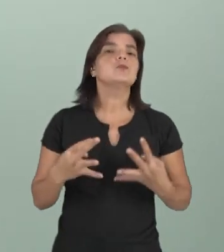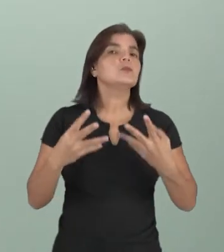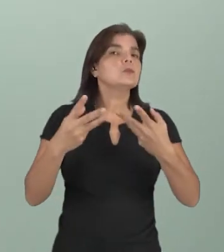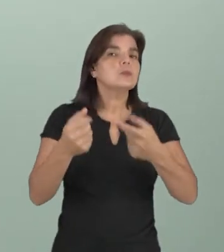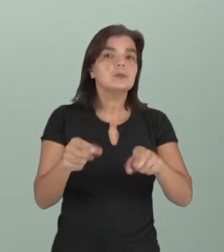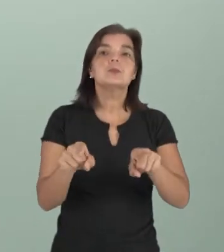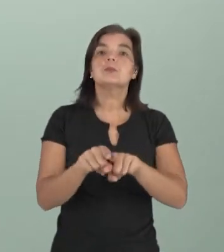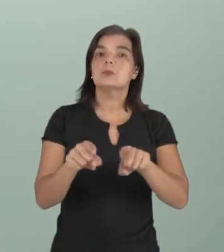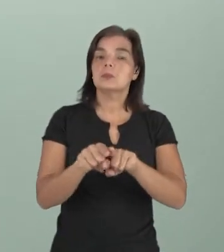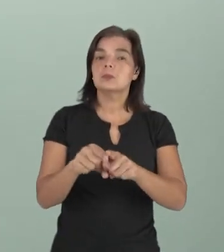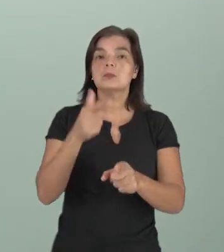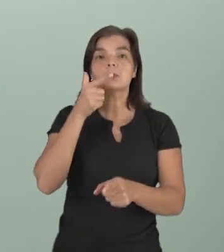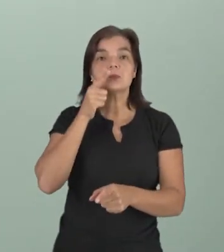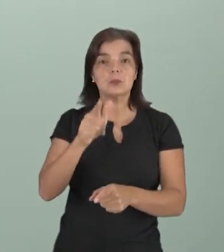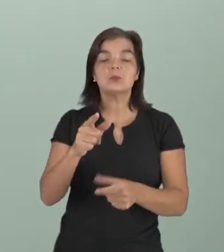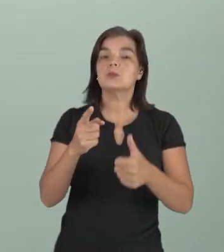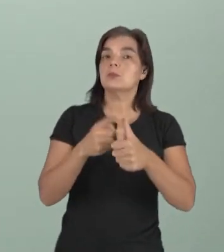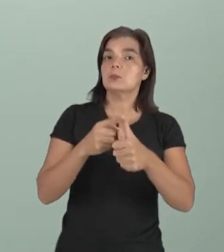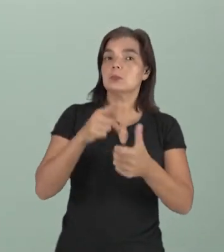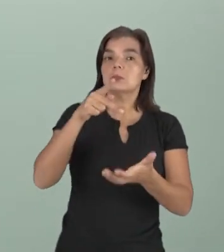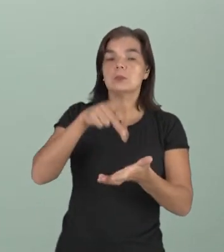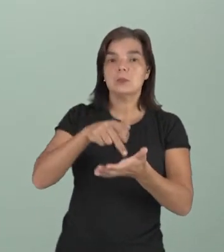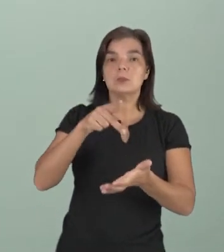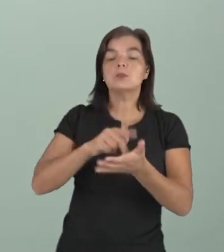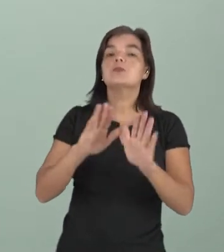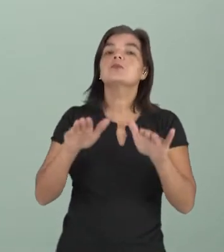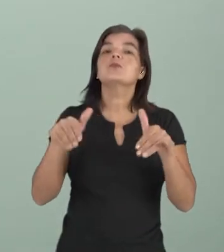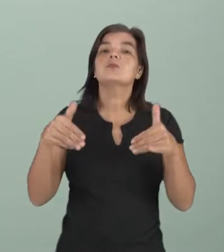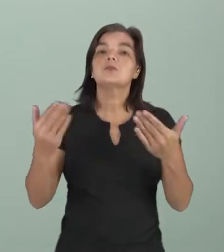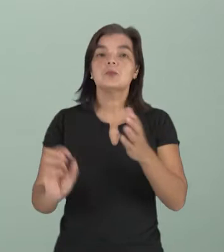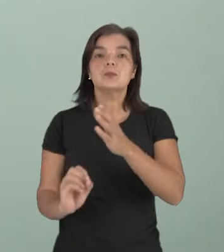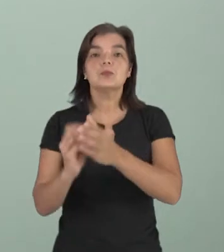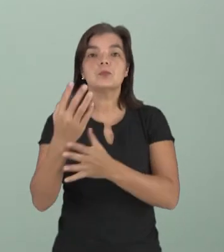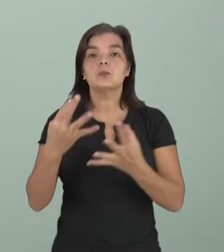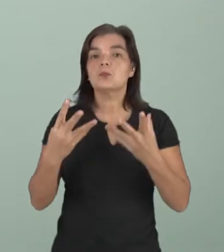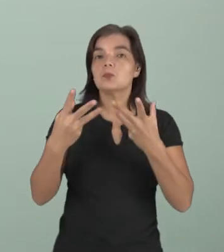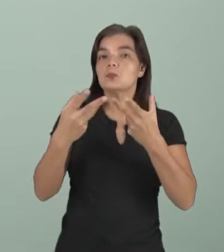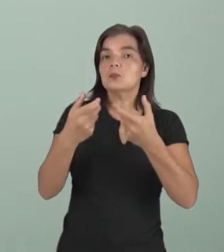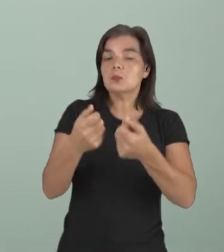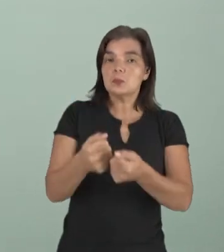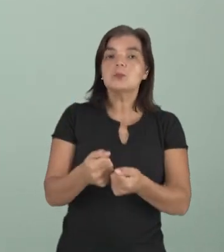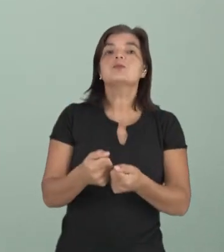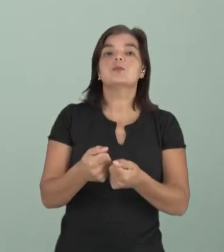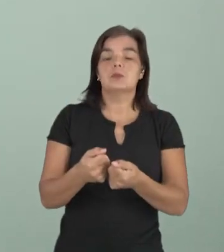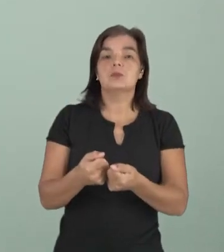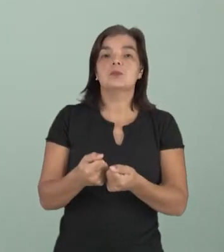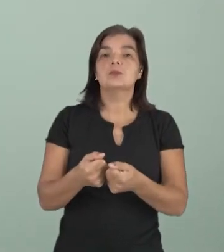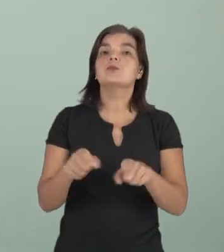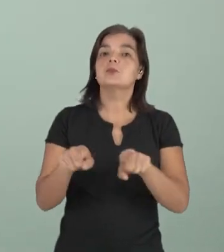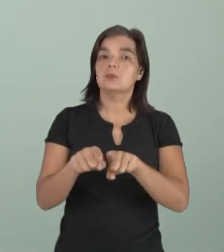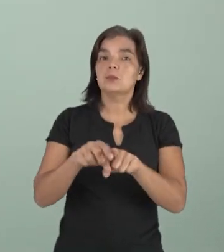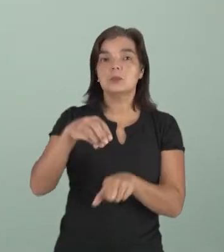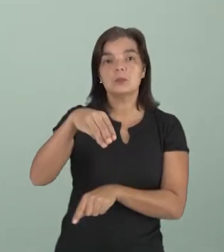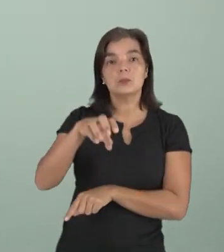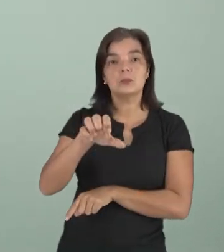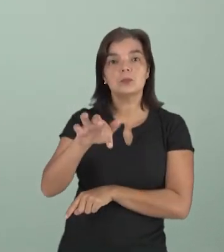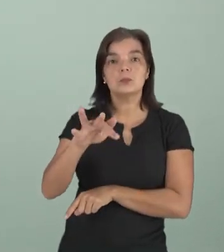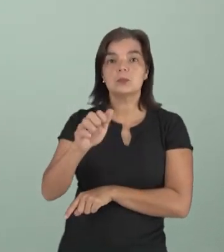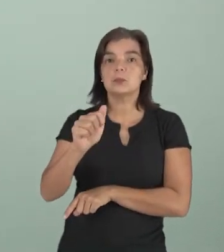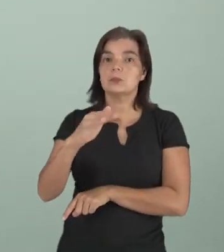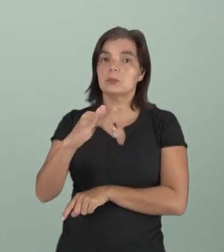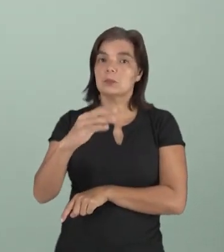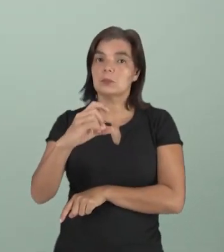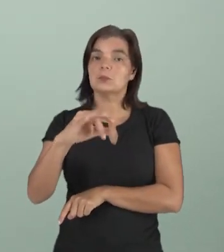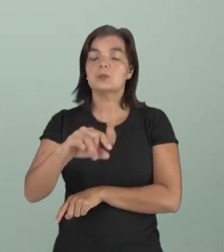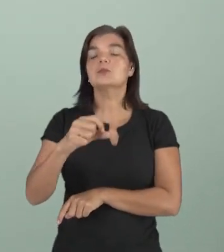dúvida tudo para ele chegar a uma primeira verdade sobre a qual se funda todo o seu edifício metafísico. E a primeira